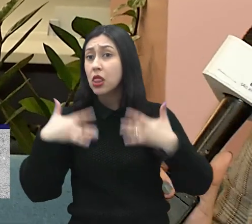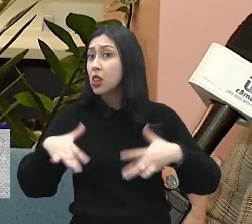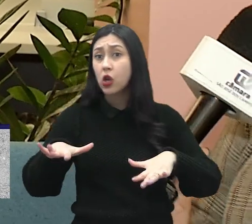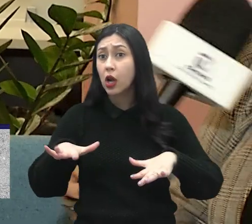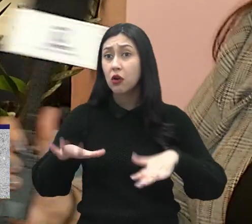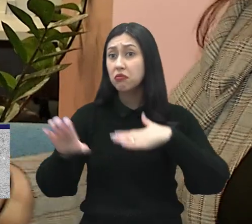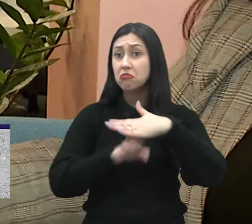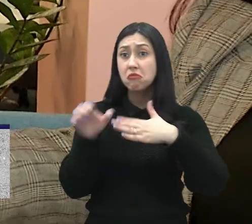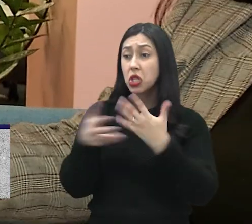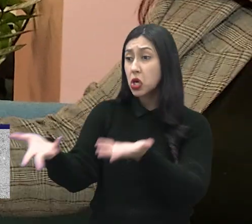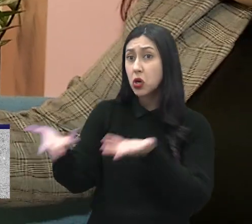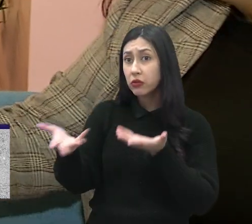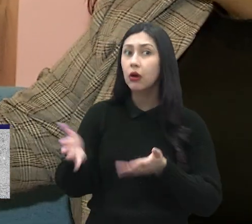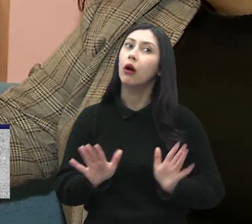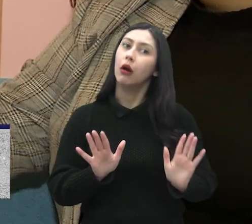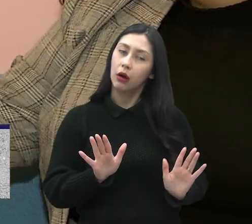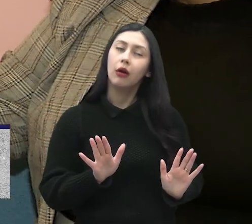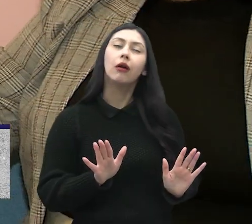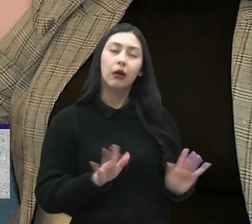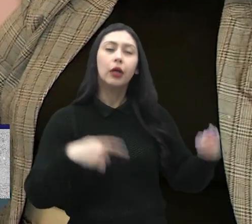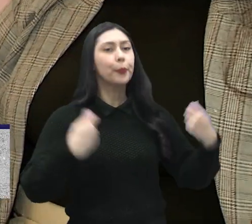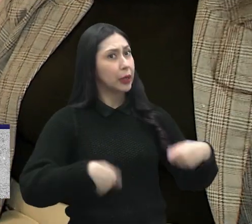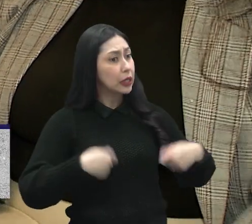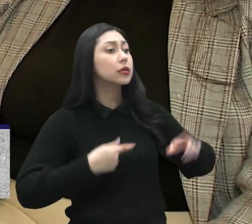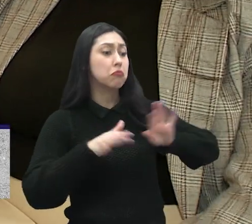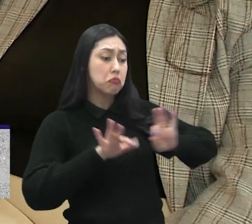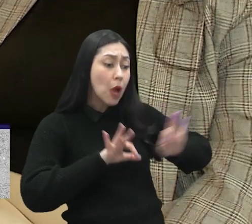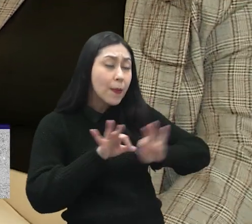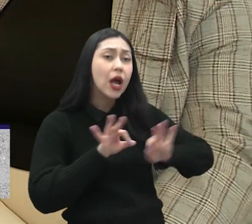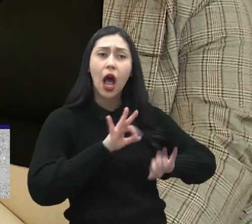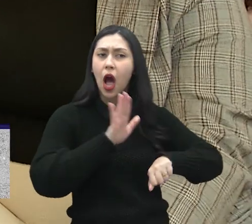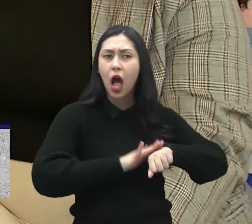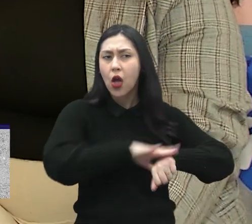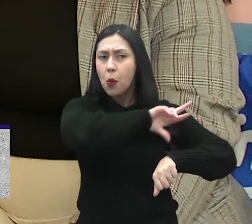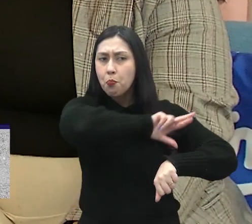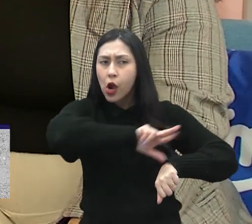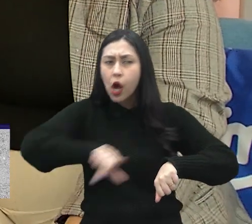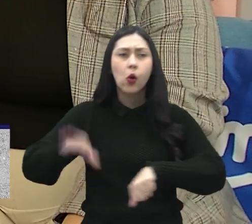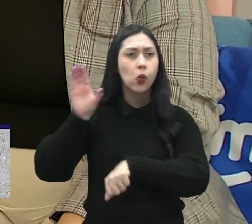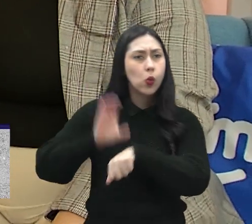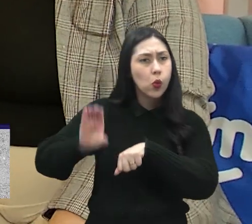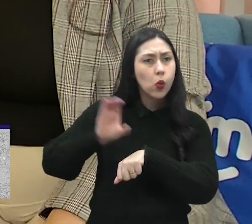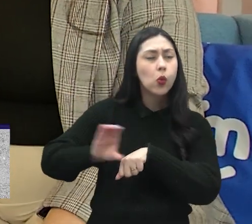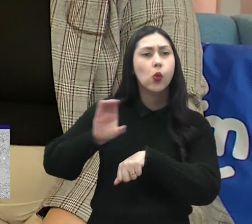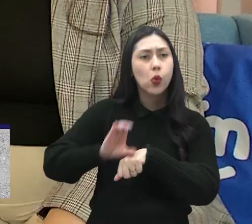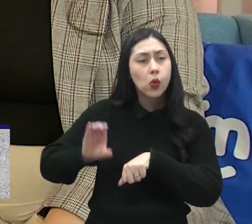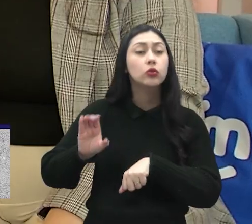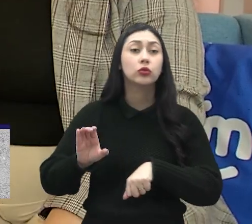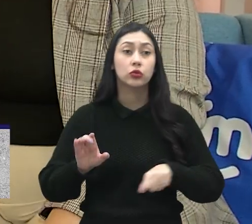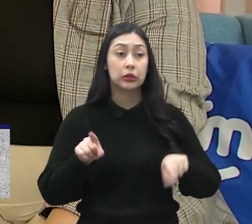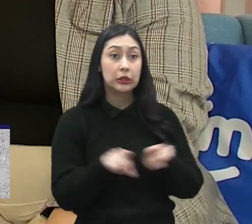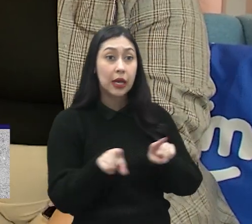assim, a convite da empresa? Não, a gente se prepara, Fiz diversos cursos, me especializei, fiz cursos